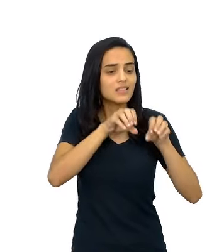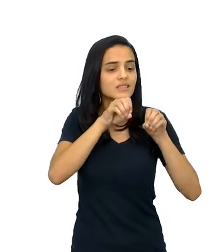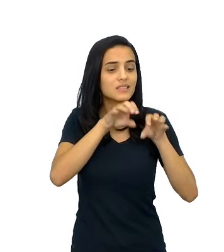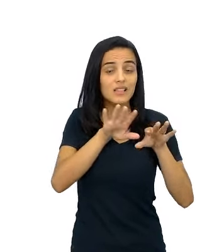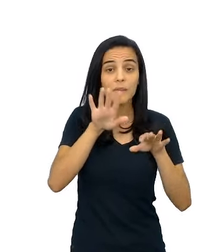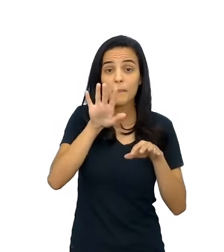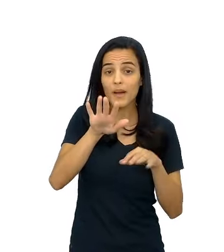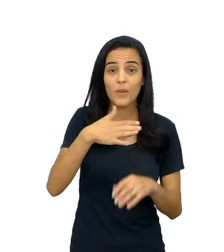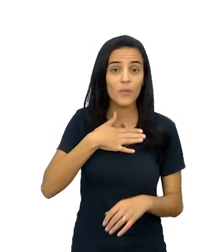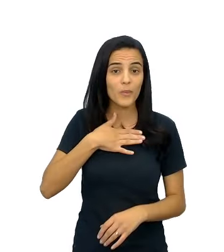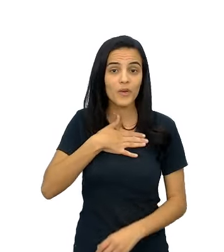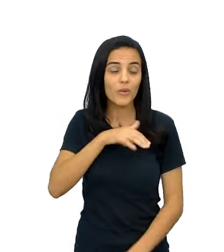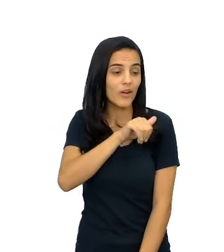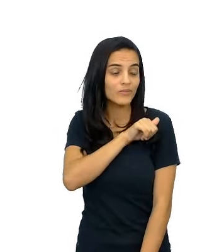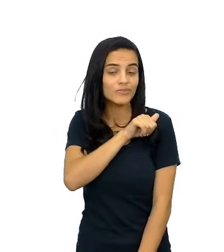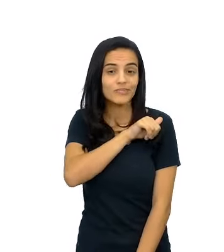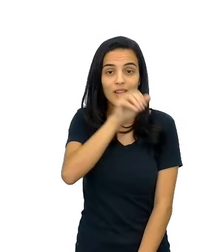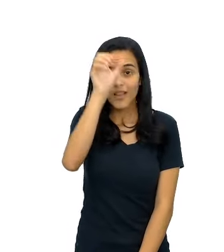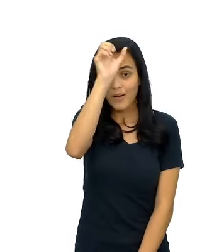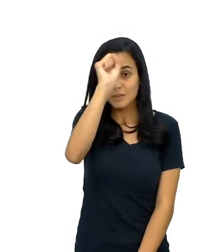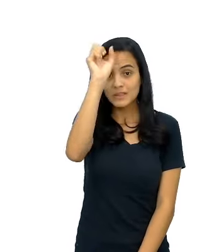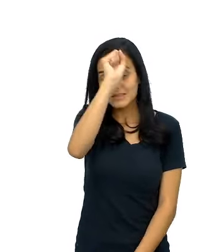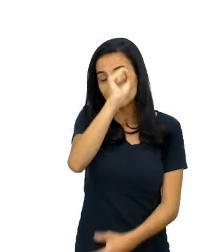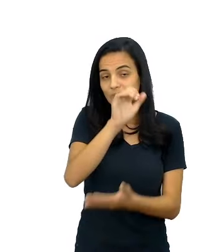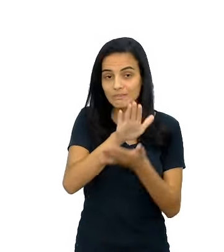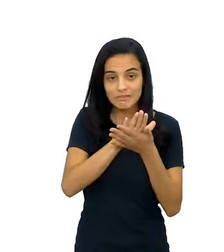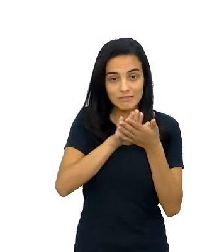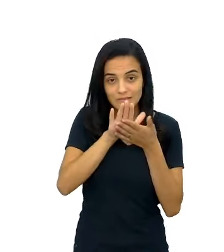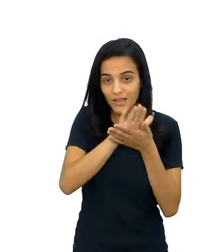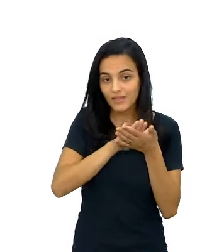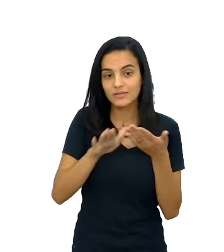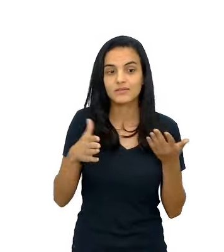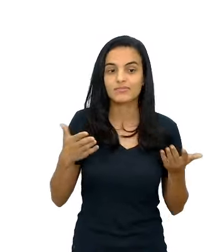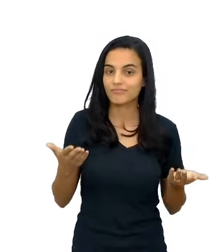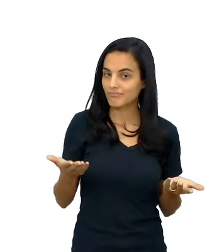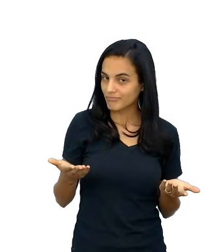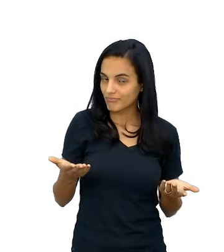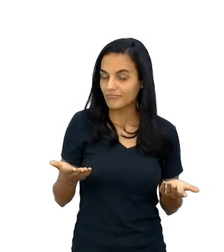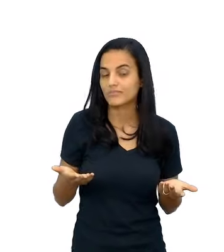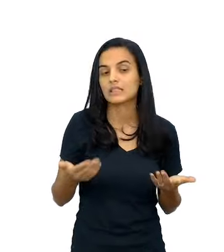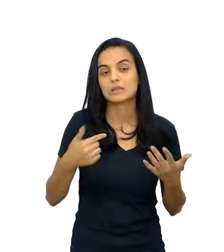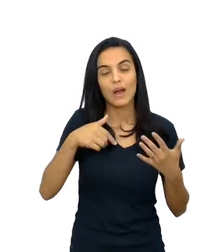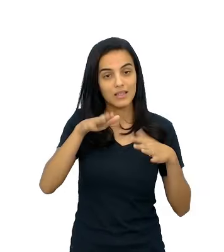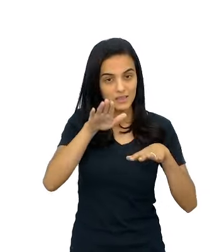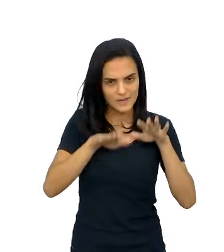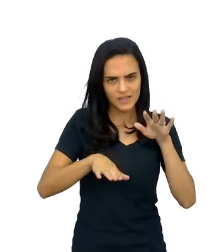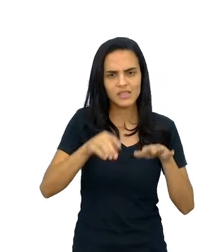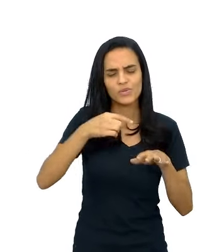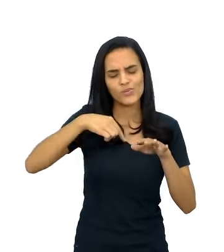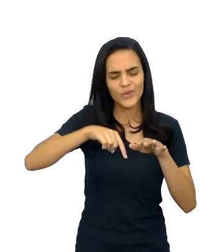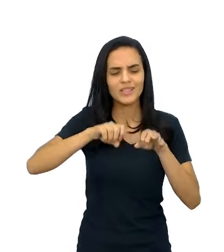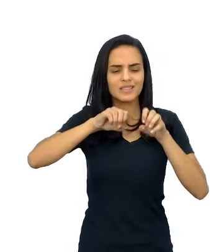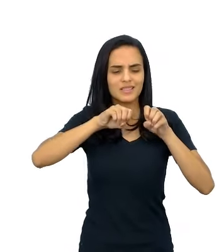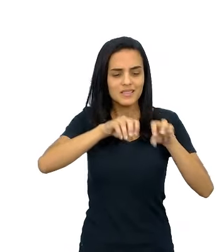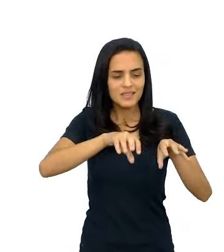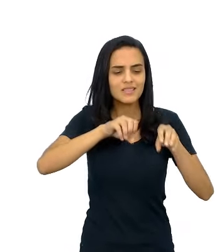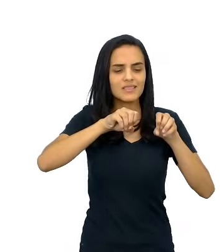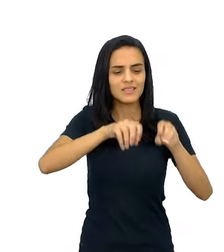o meu aluno não aprendeu, né? Então, às vezes, a gente ensina uma vez, duas,